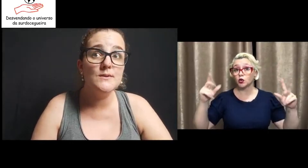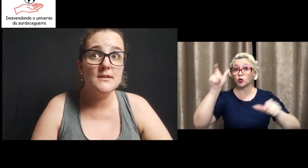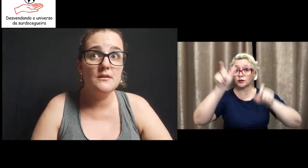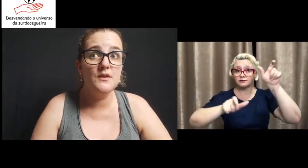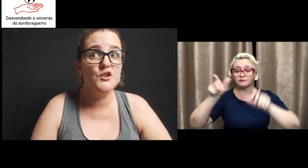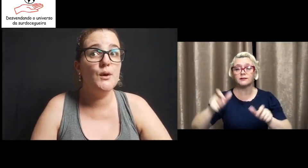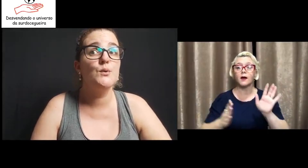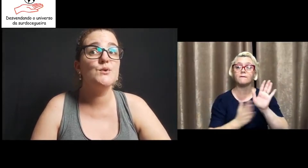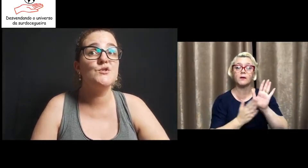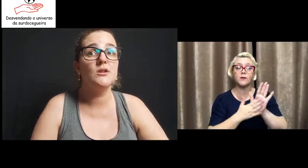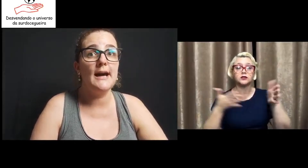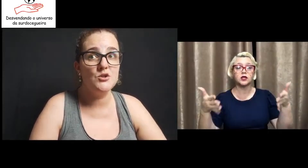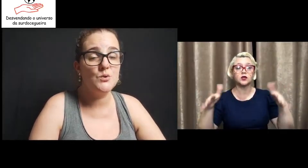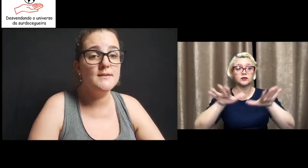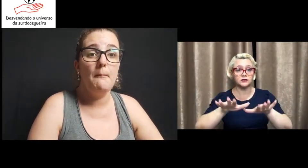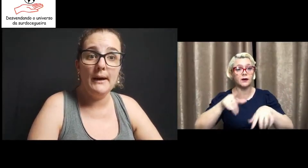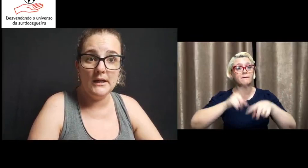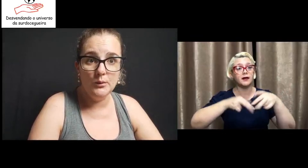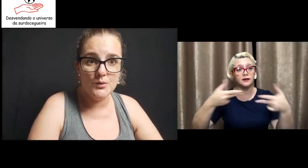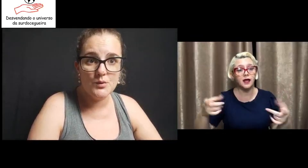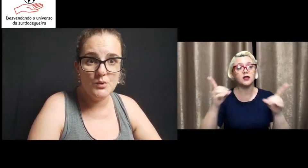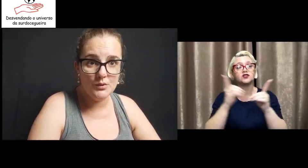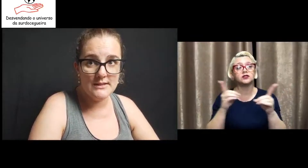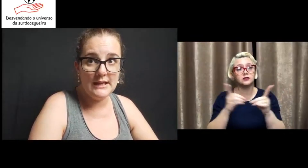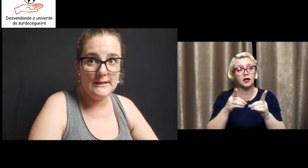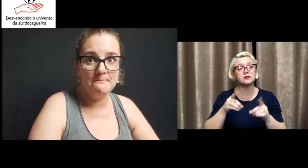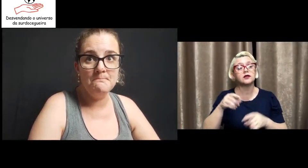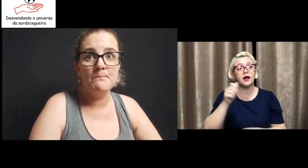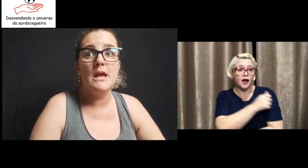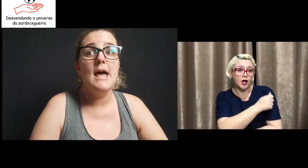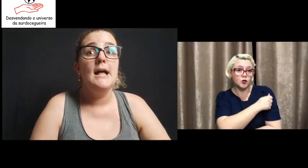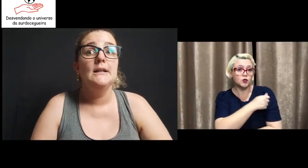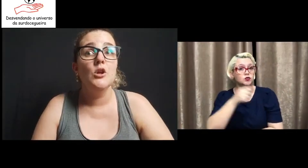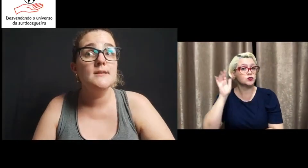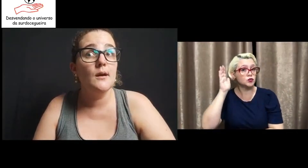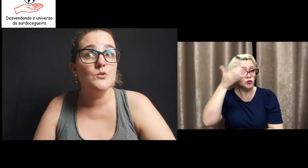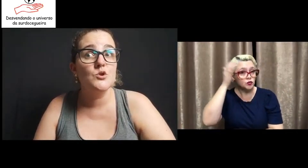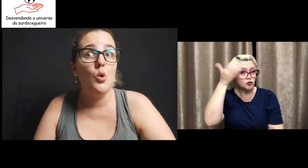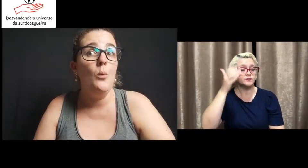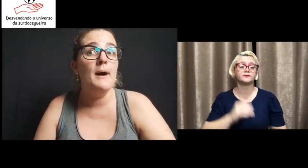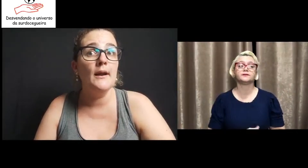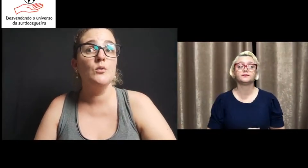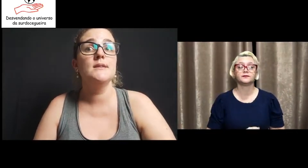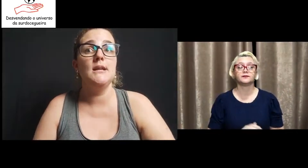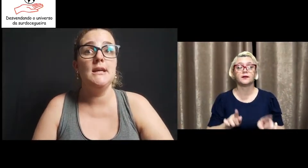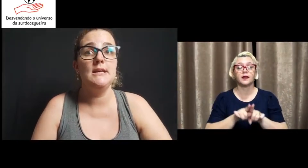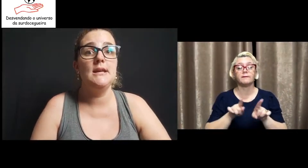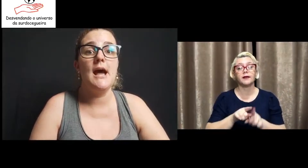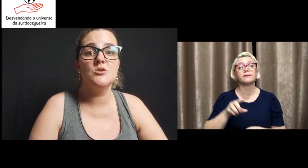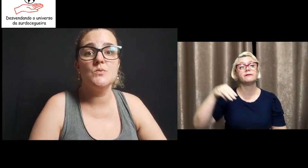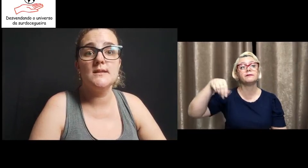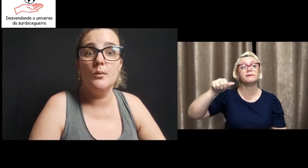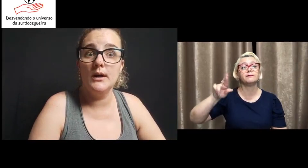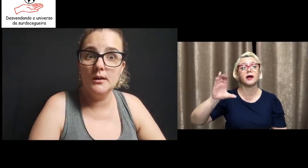proposta inclusiva de recursos didáticos para alunos com surdo-cegueira. Nós temos o Marcos